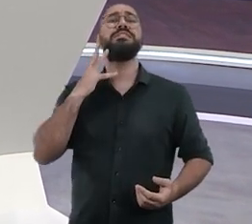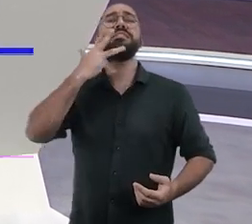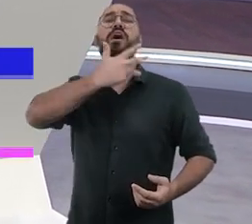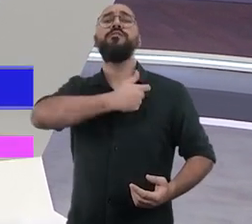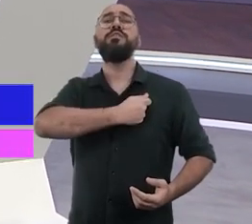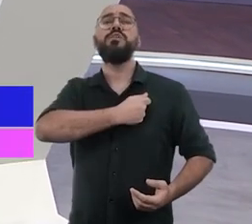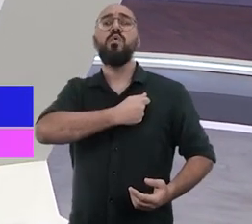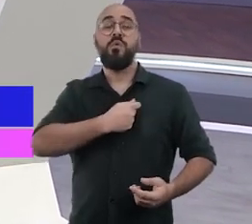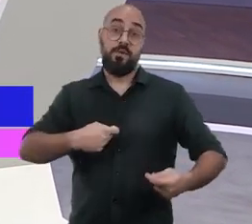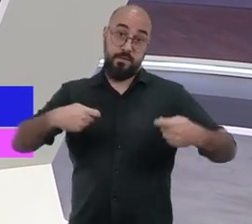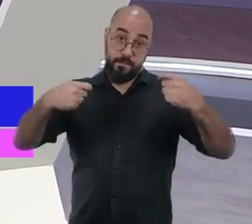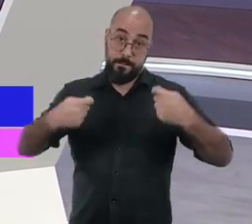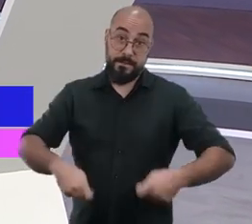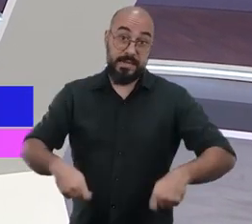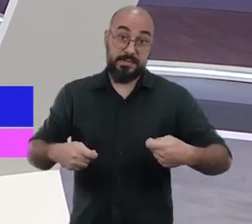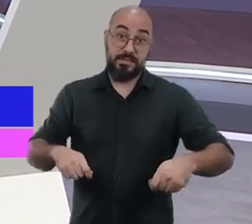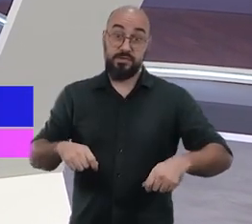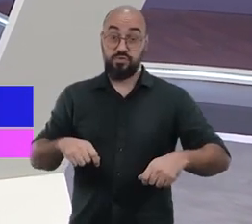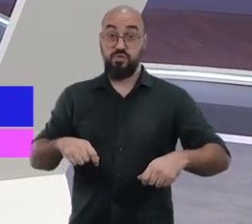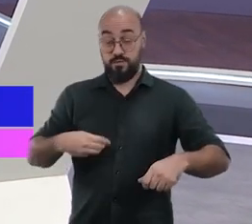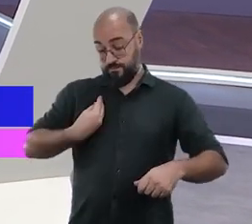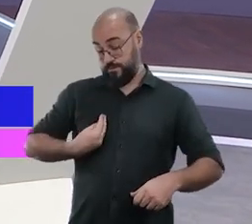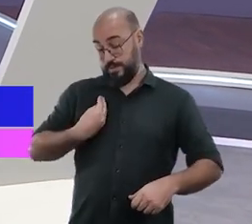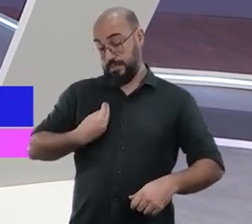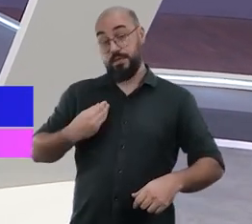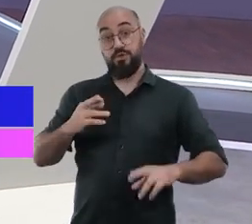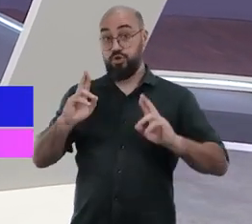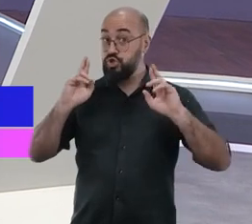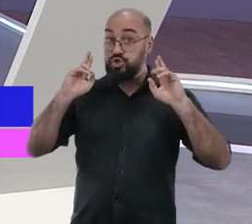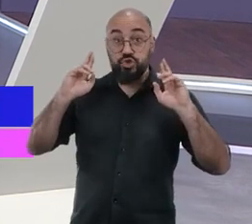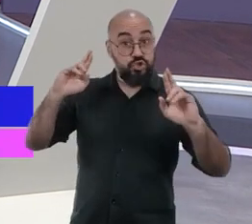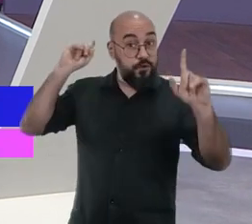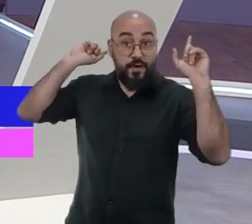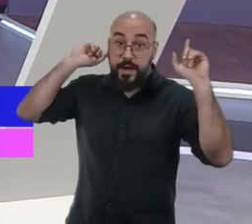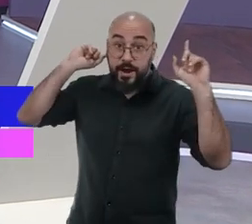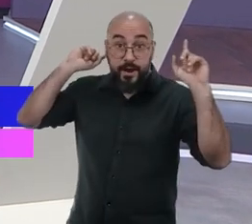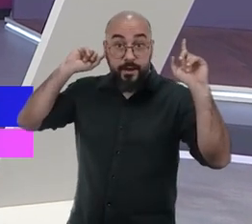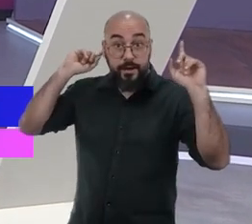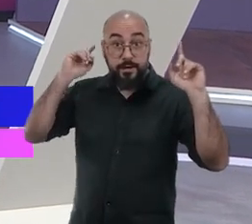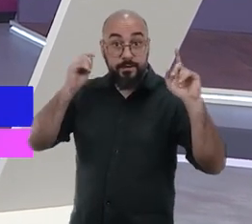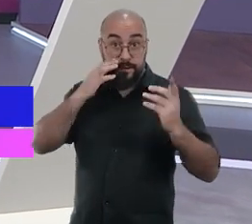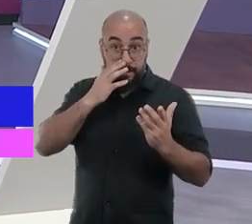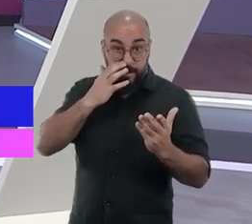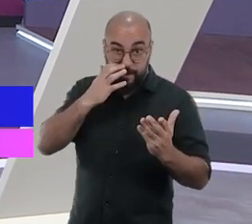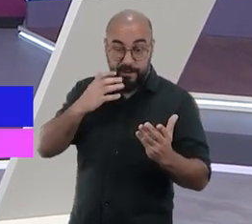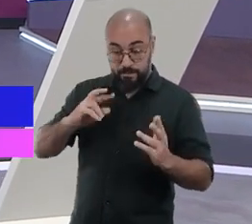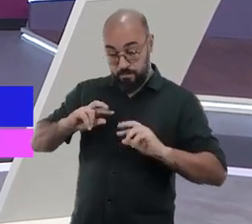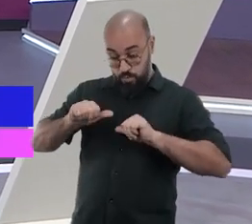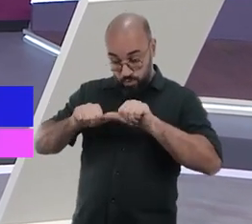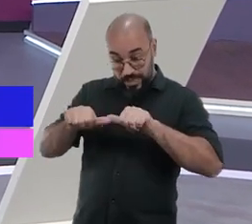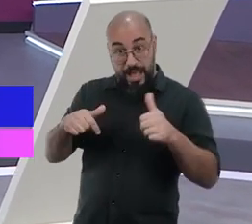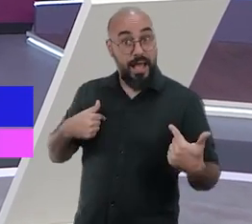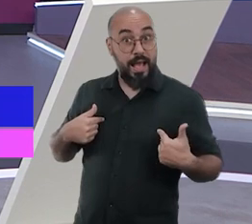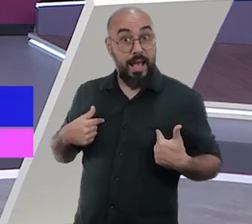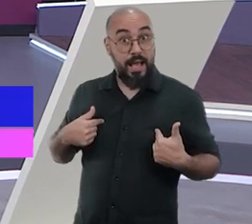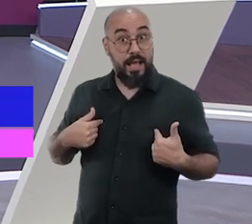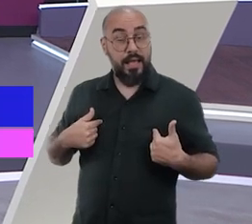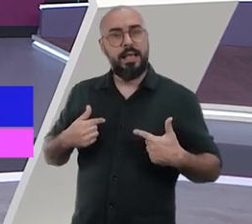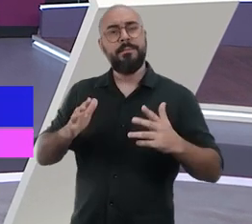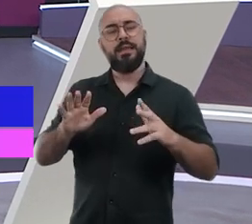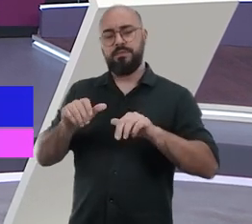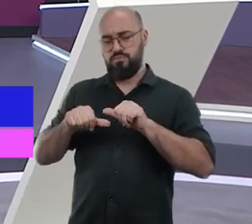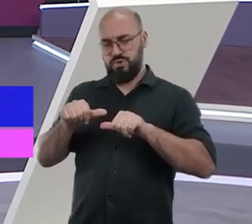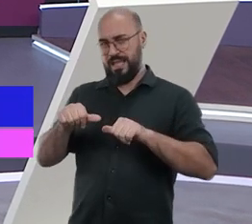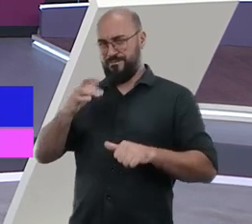precisamos ter uma vida mudada. E, obviamente, essa transformação de vida me diz que não há caminho fácil para o